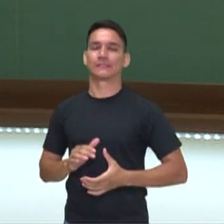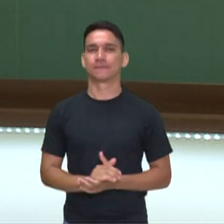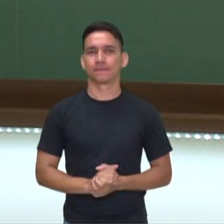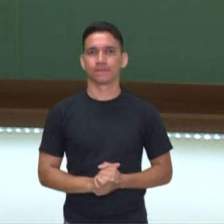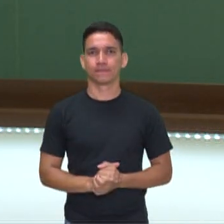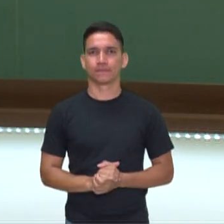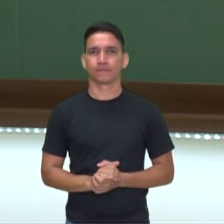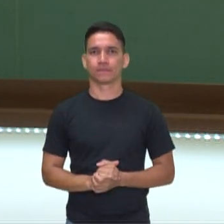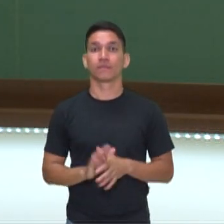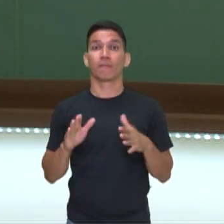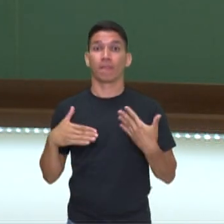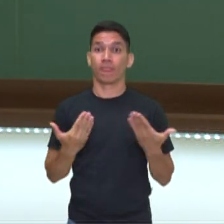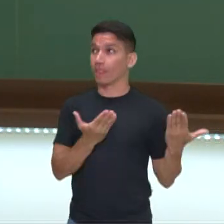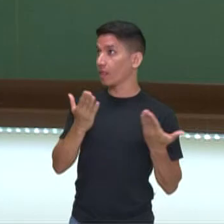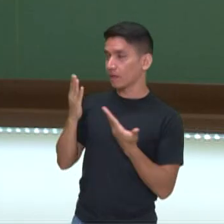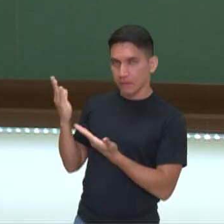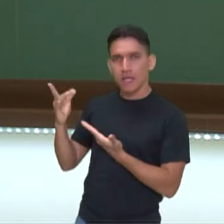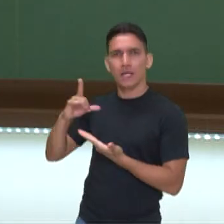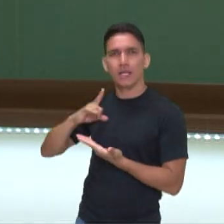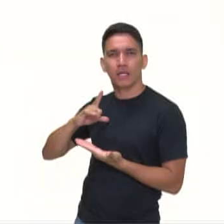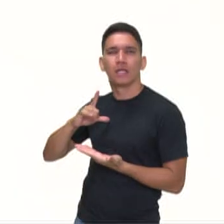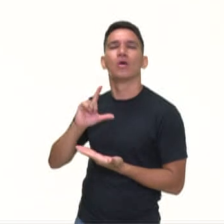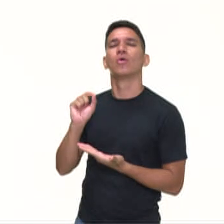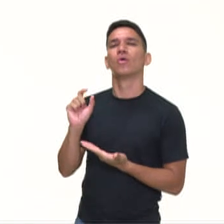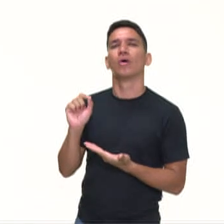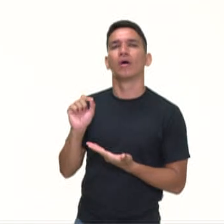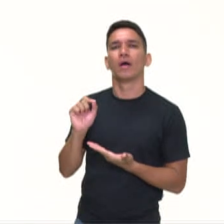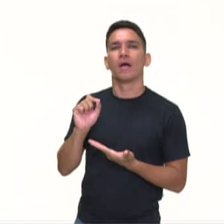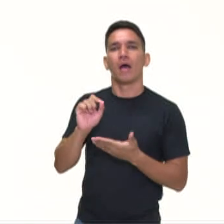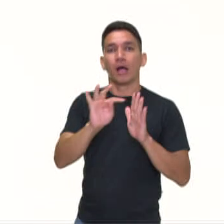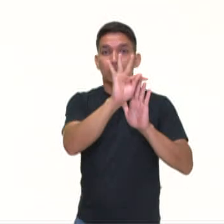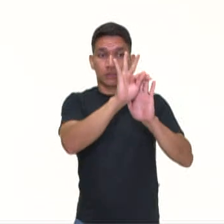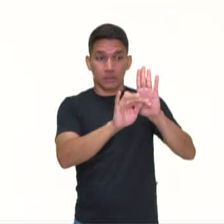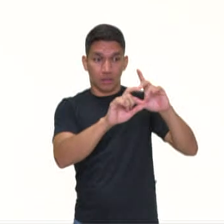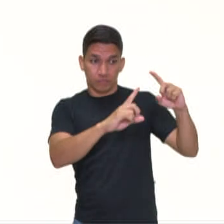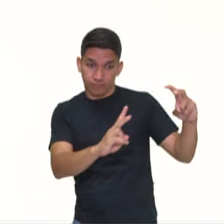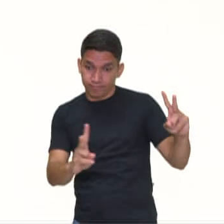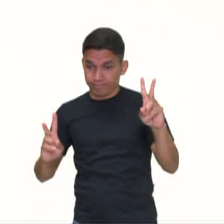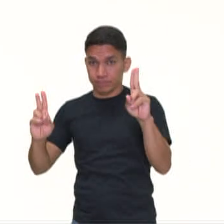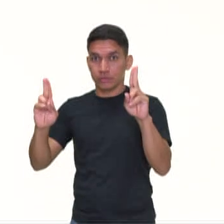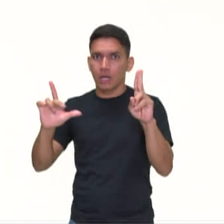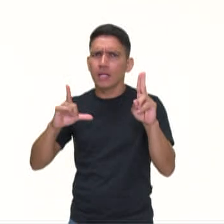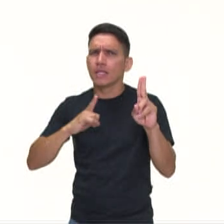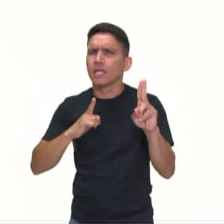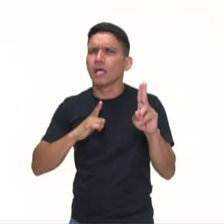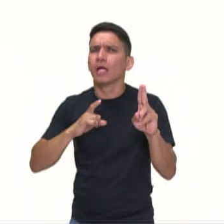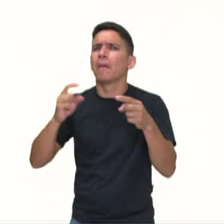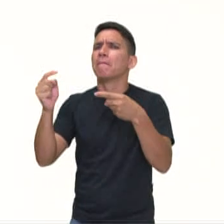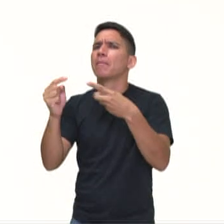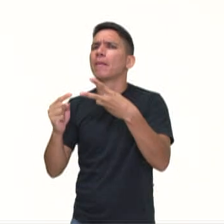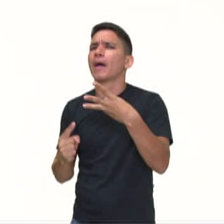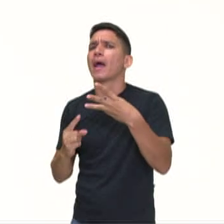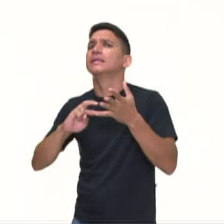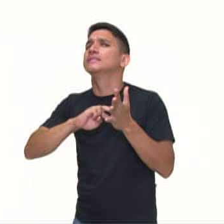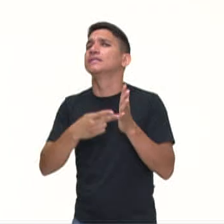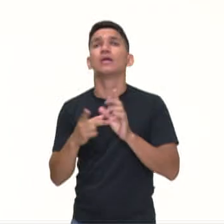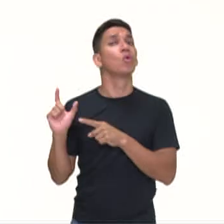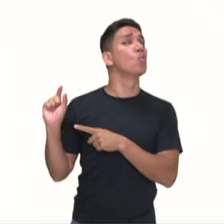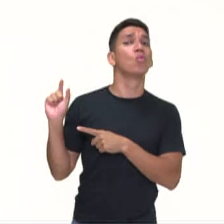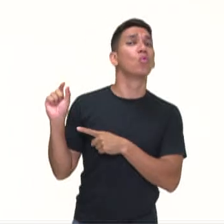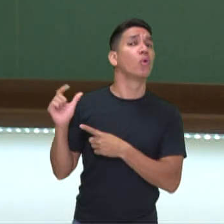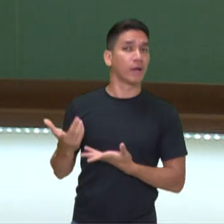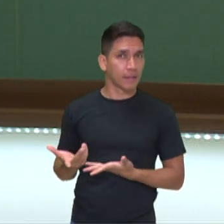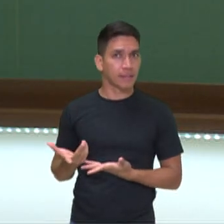In this paragraph, the word race means... rushes, drags or runs. Então aqui nós temos